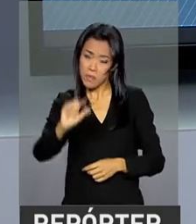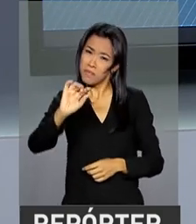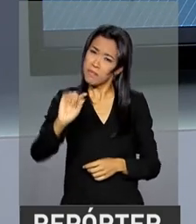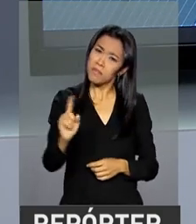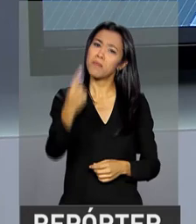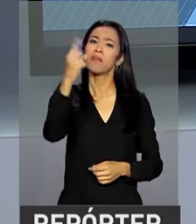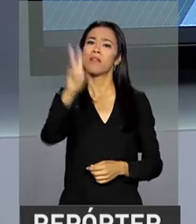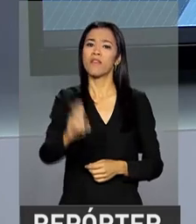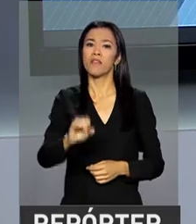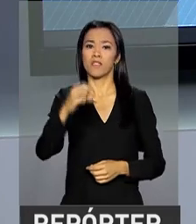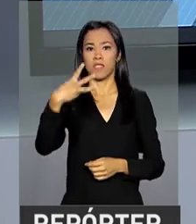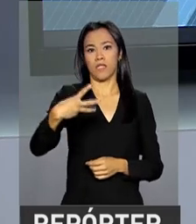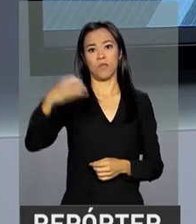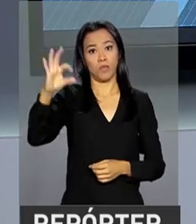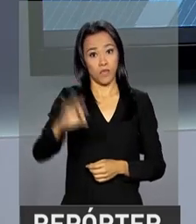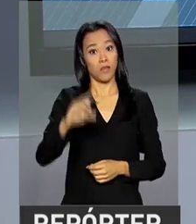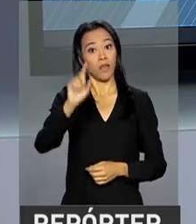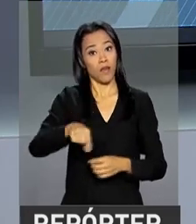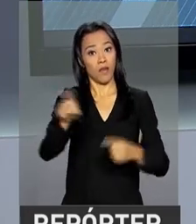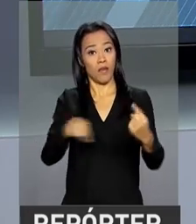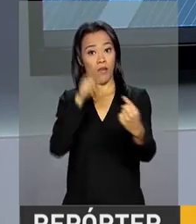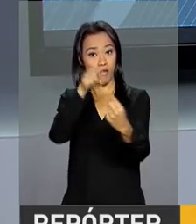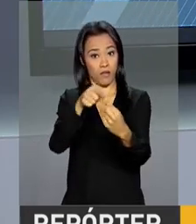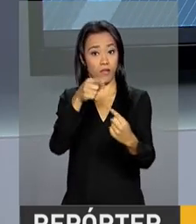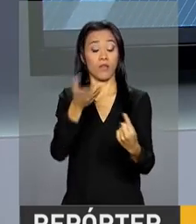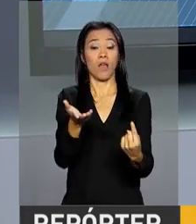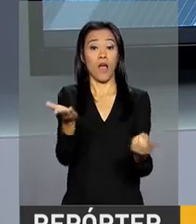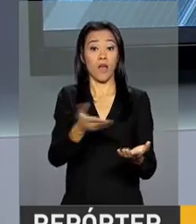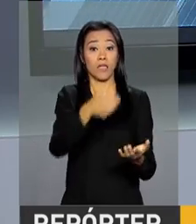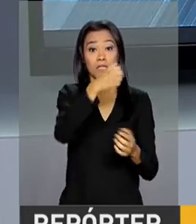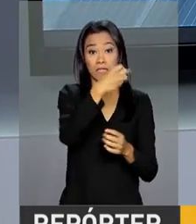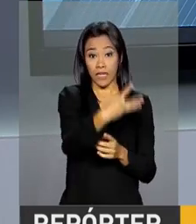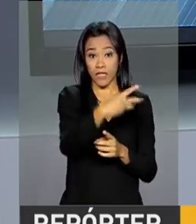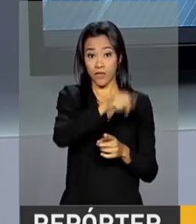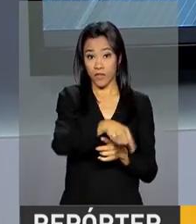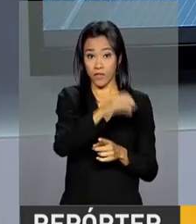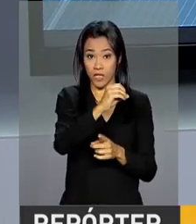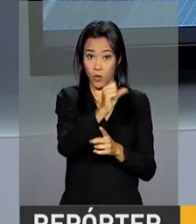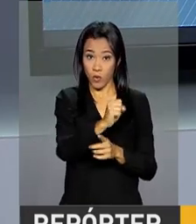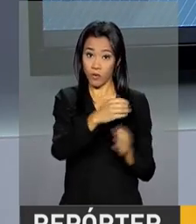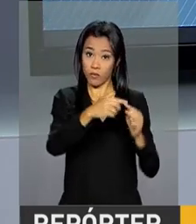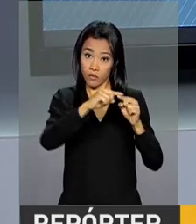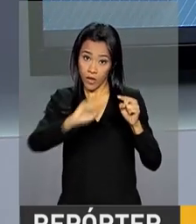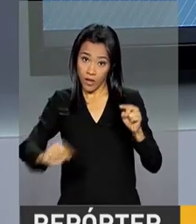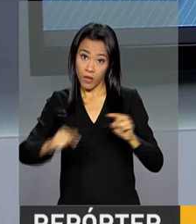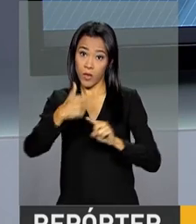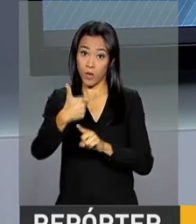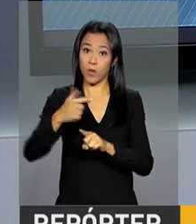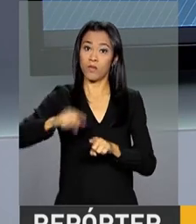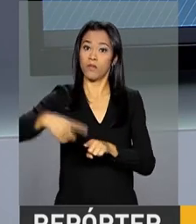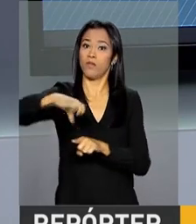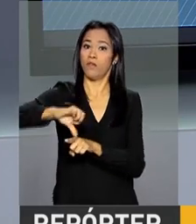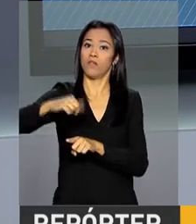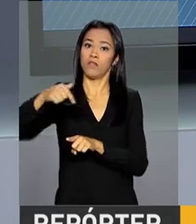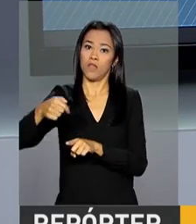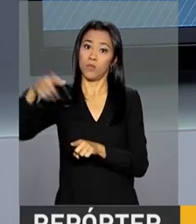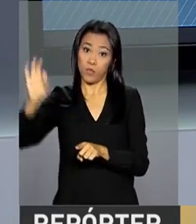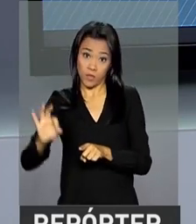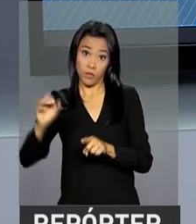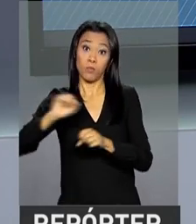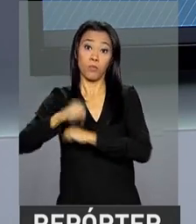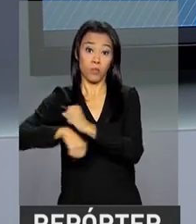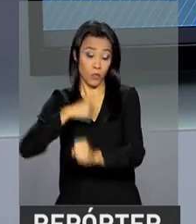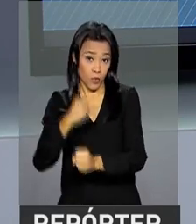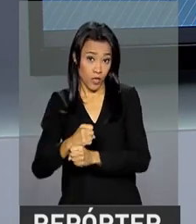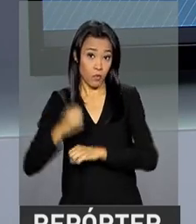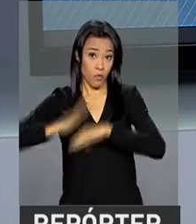de 3 por cento que é o piso da meta passou de 3,08 para 2,97 por cento ao ano analistas